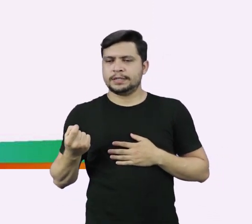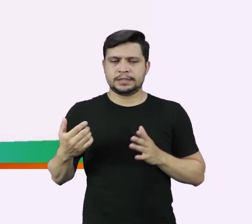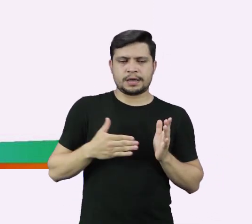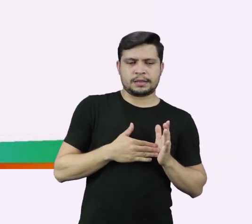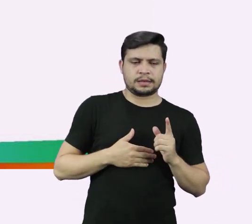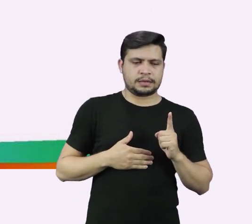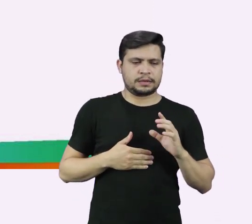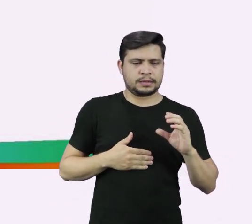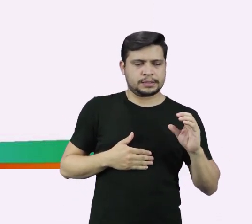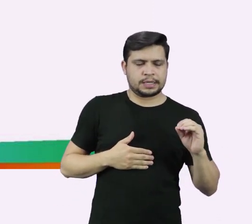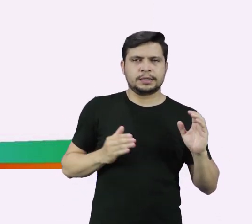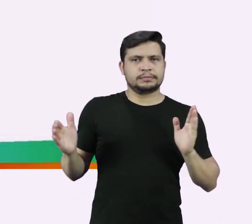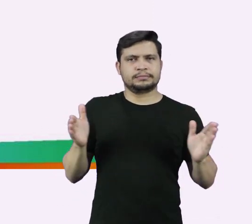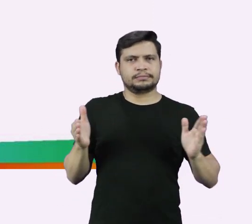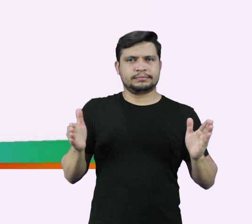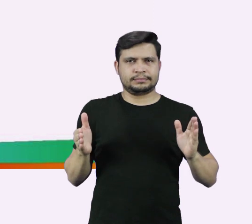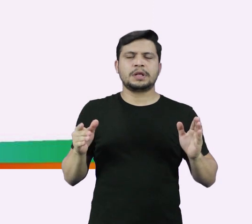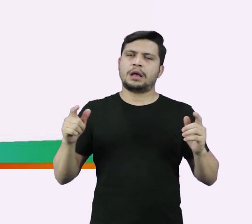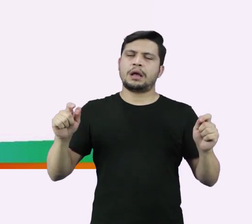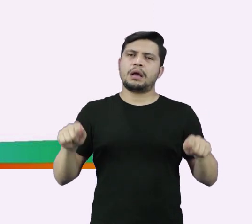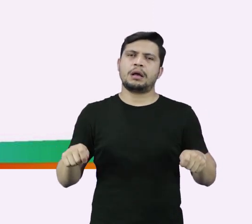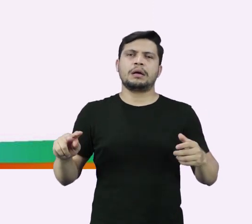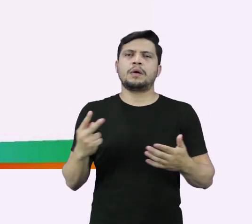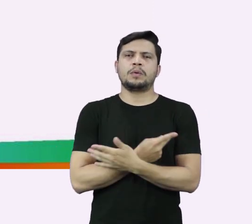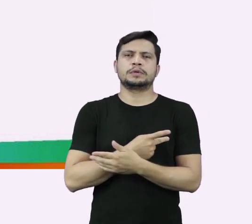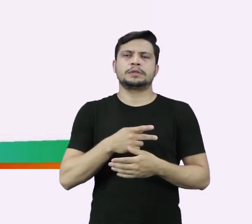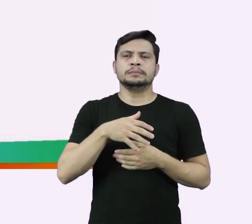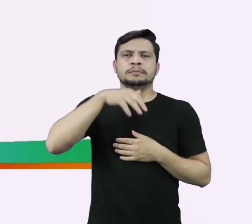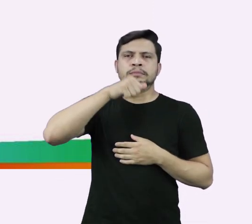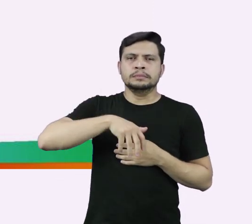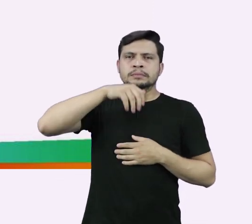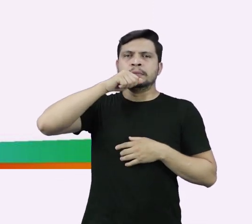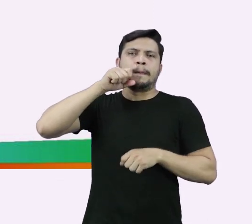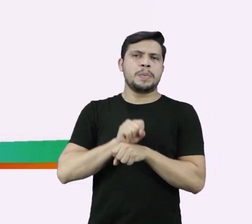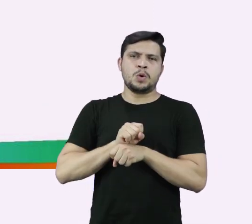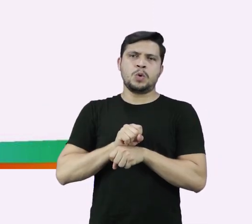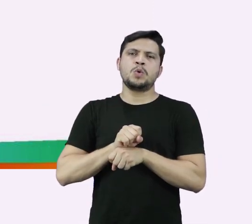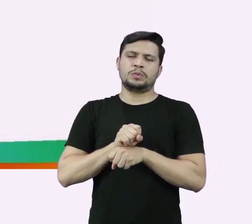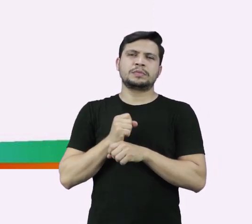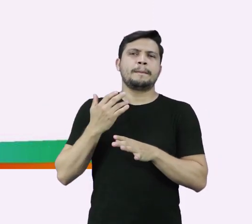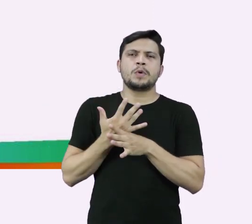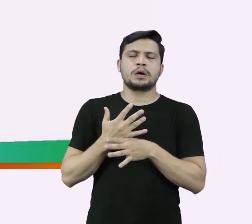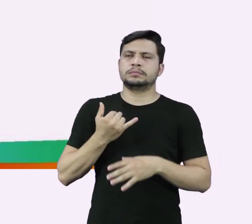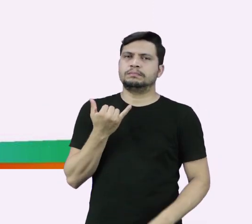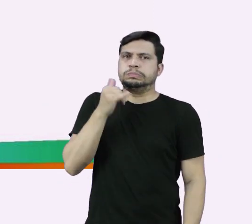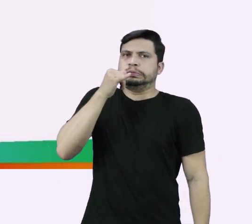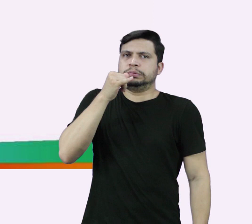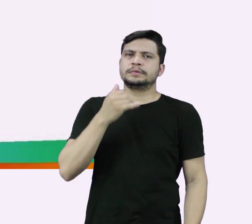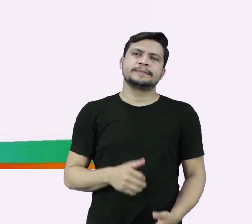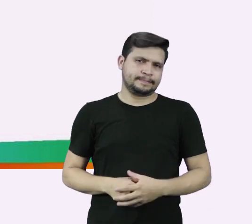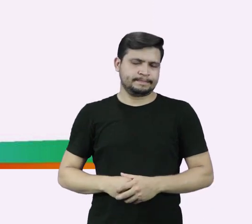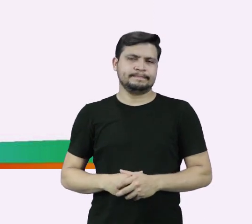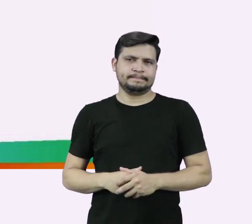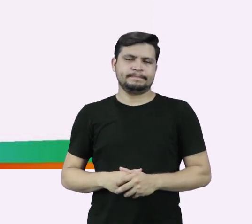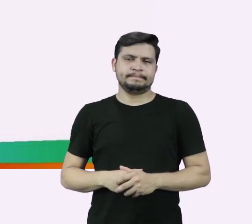seja, uma parada respiratória está dentro desses limites. Então, esse dado é importante. Outra coisa que ele fala dentro